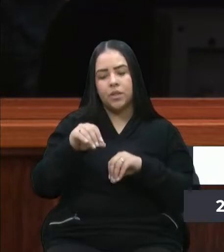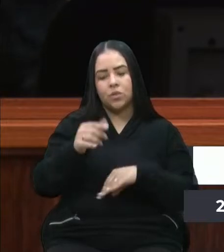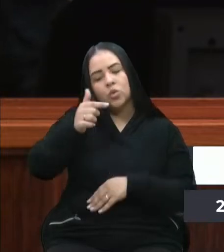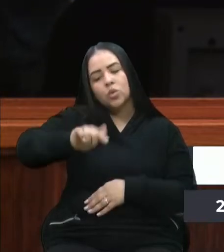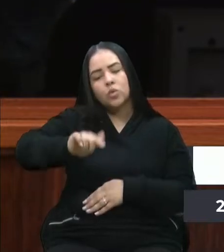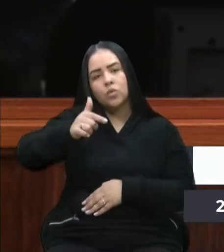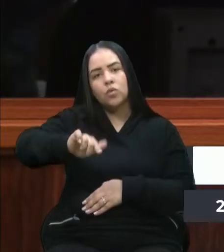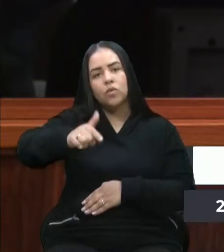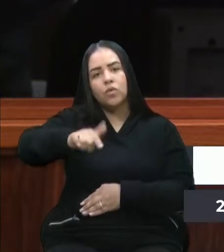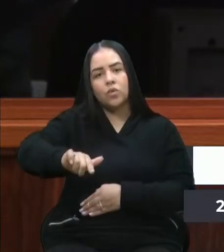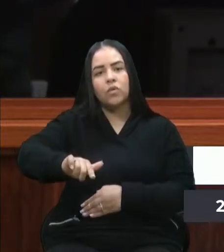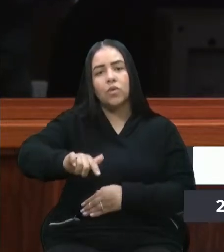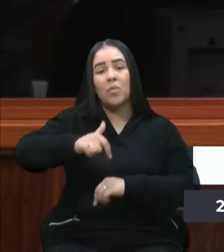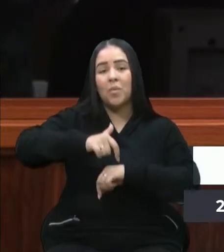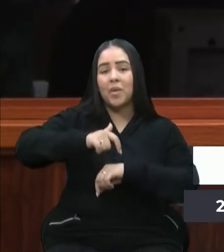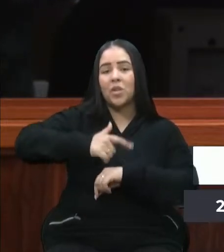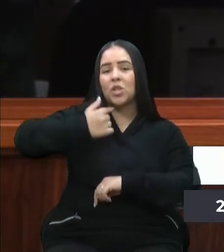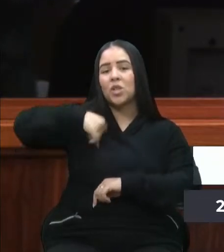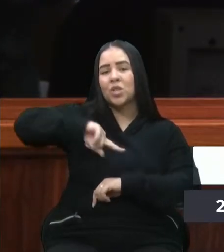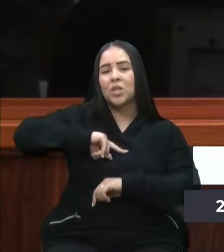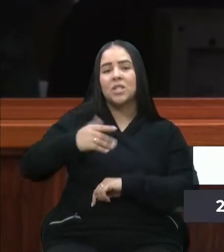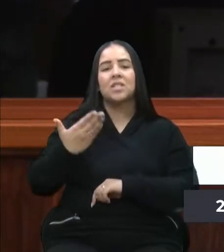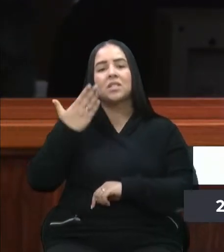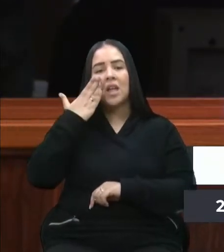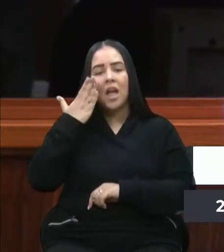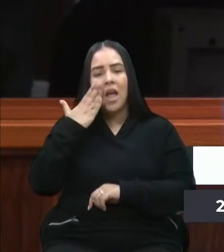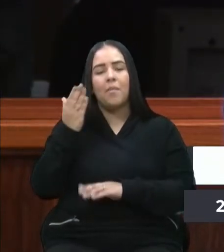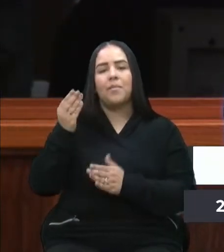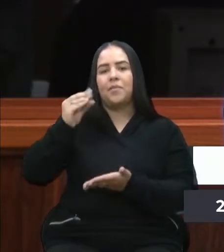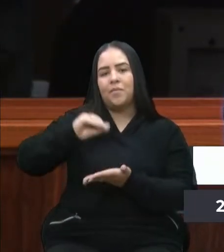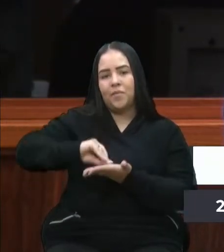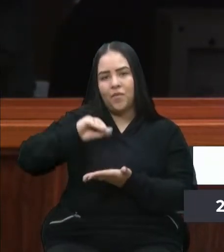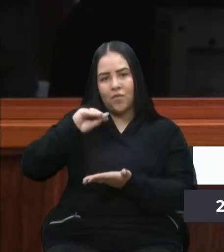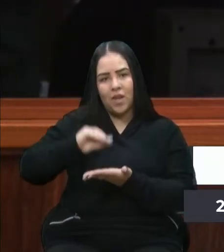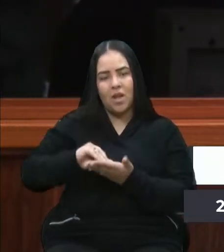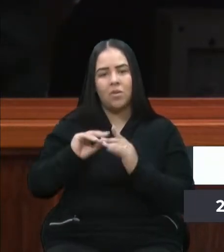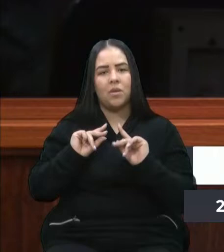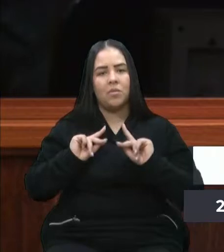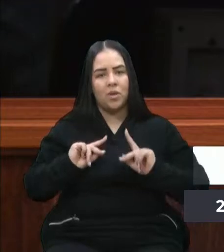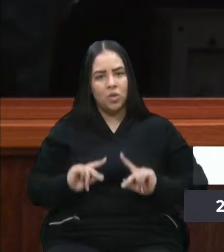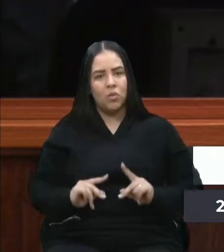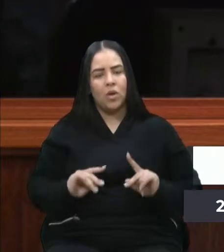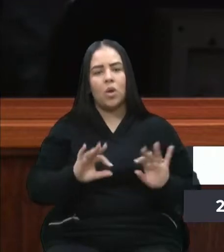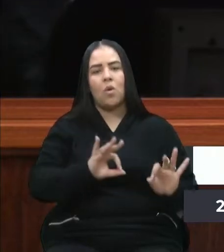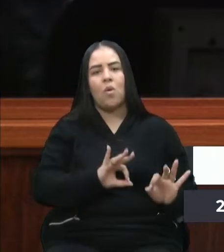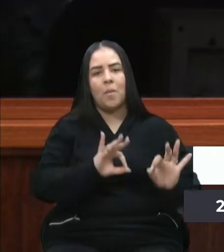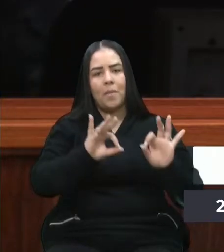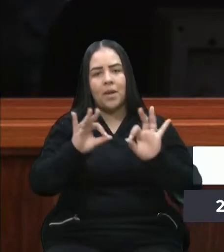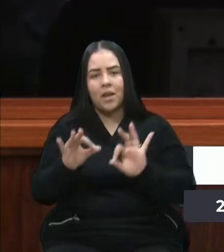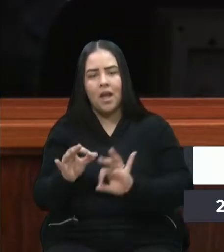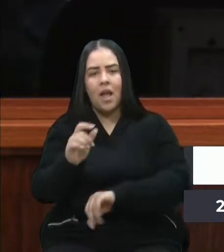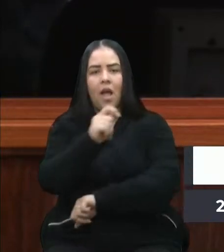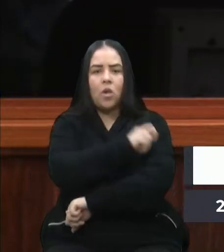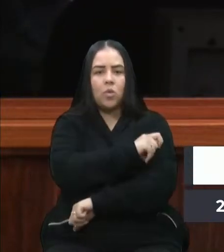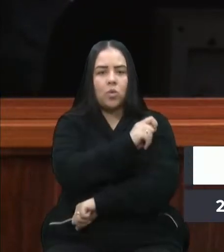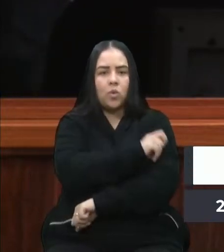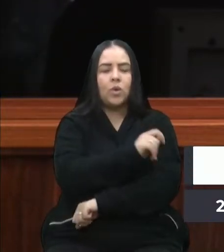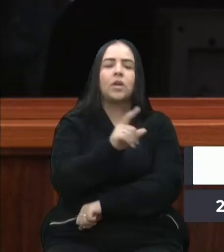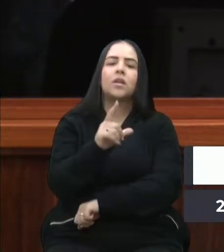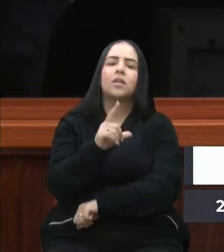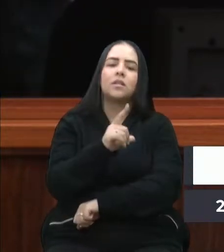reinventar, no momento onde a gente sabe que falta pessoas para acompanhar os estudantes que têm